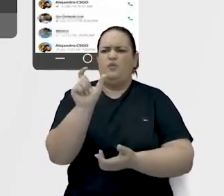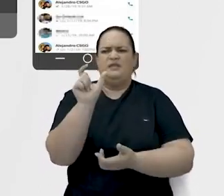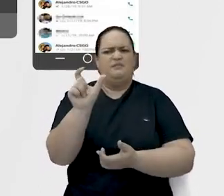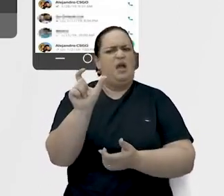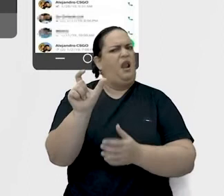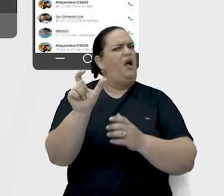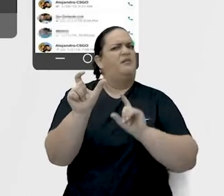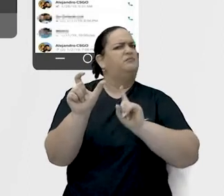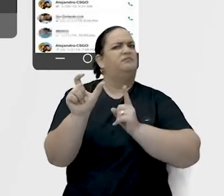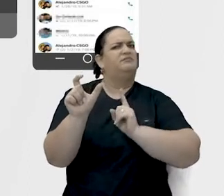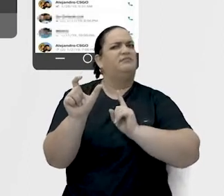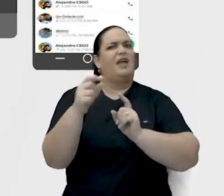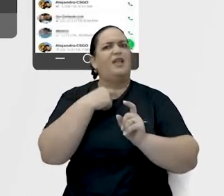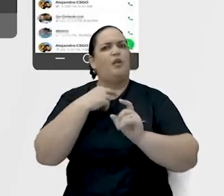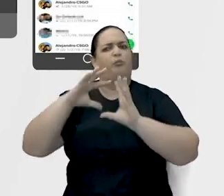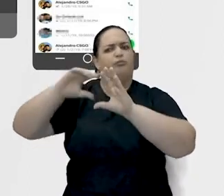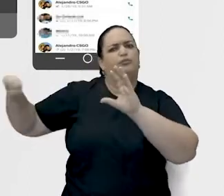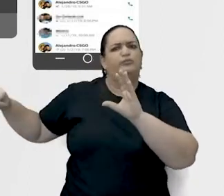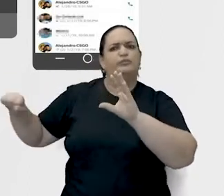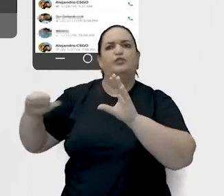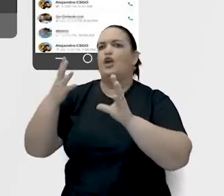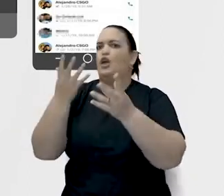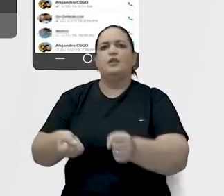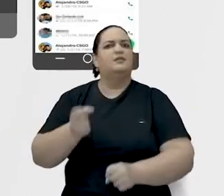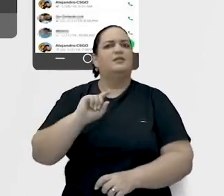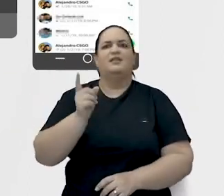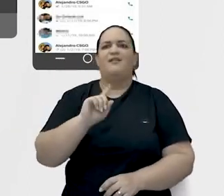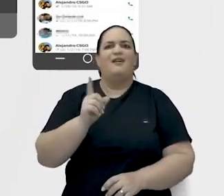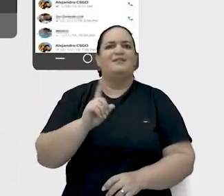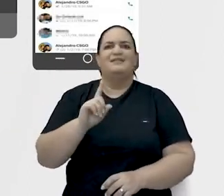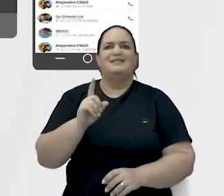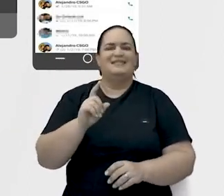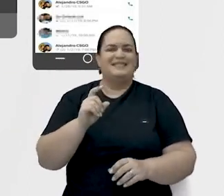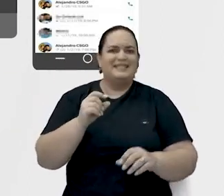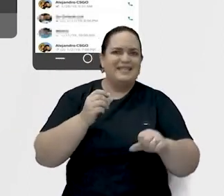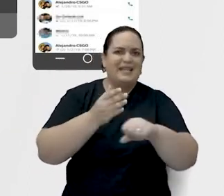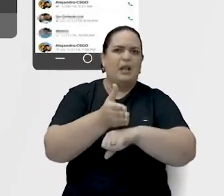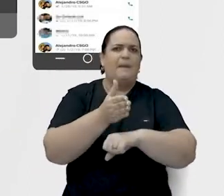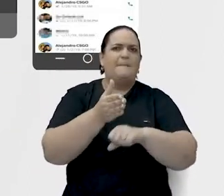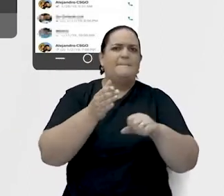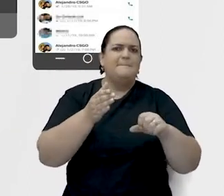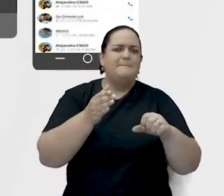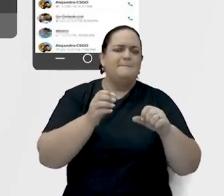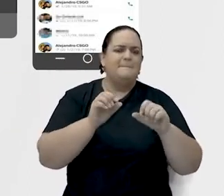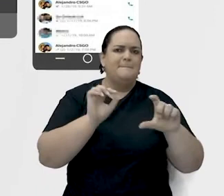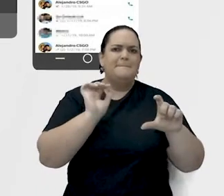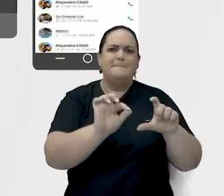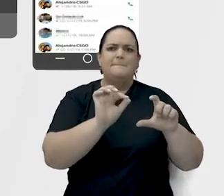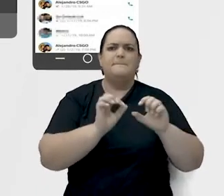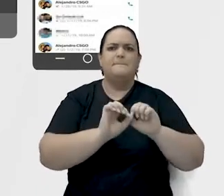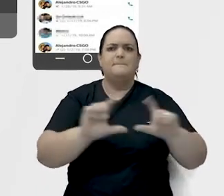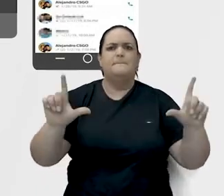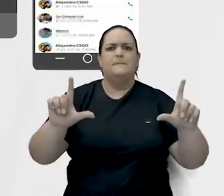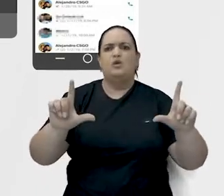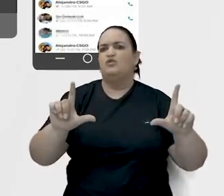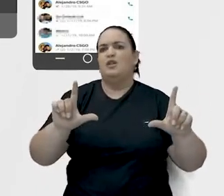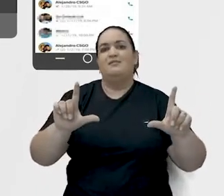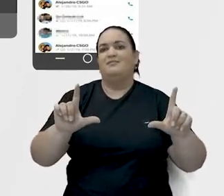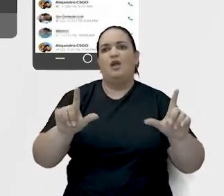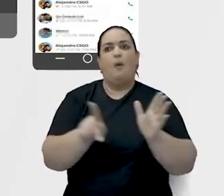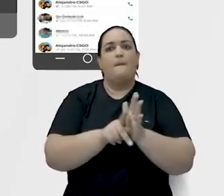já identifica possíveis informações falsas, onde ele literalmente apaga essa